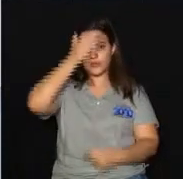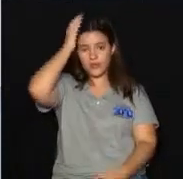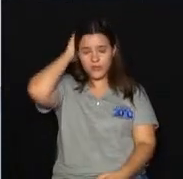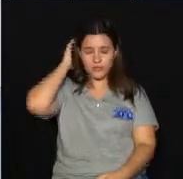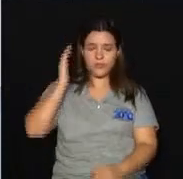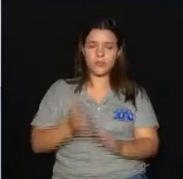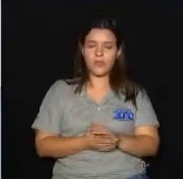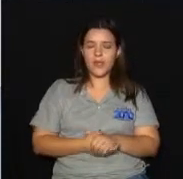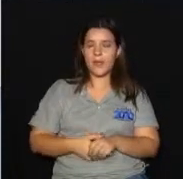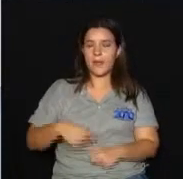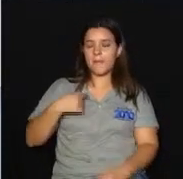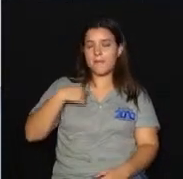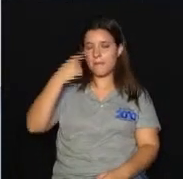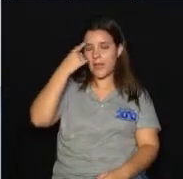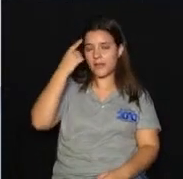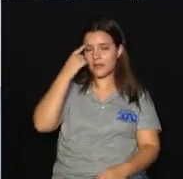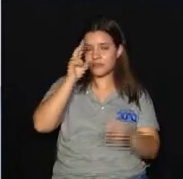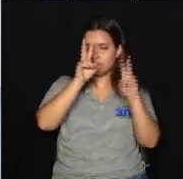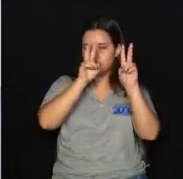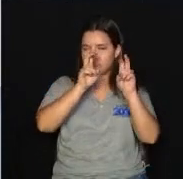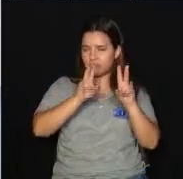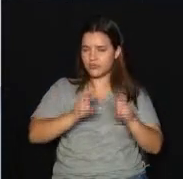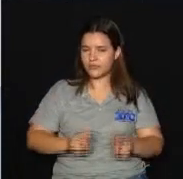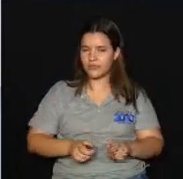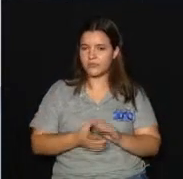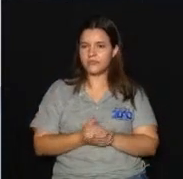alguns aspectos bem